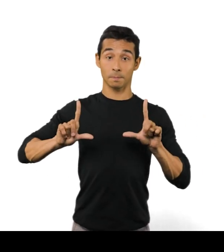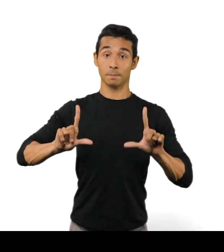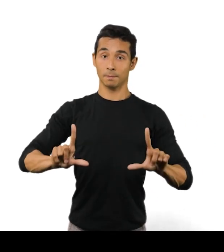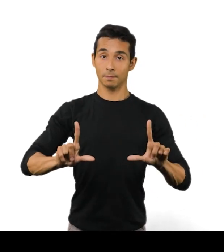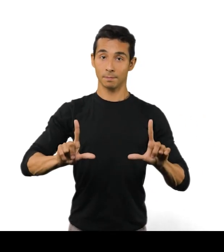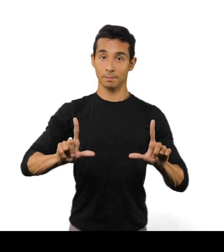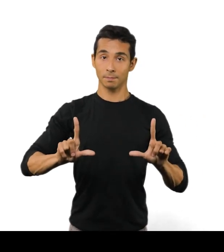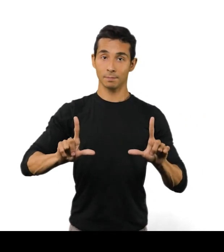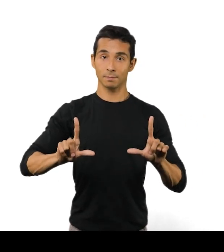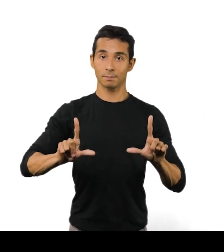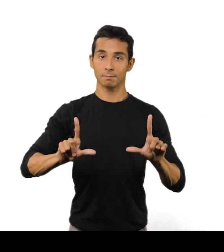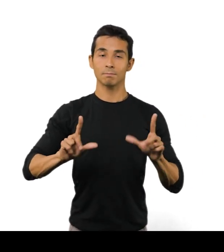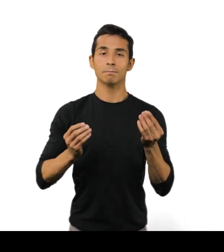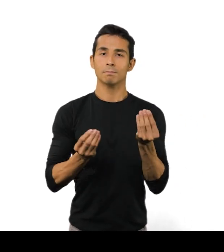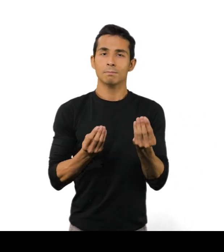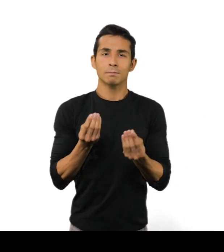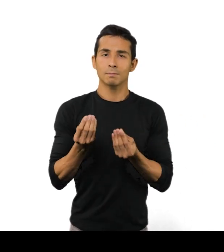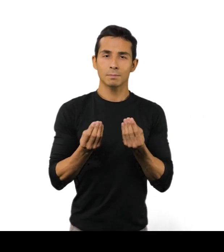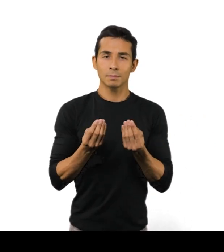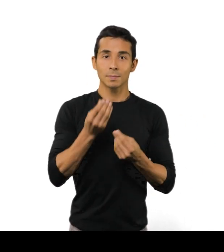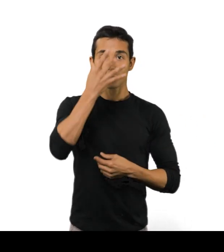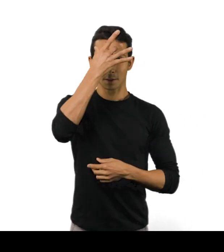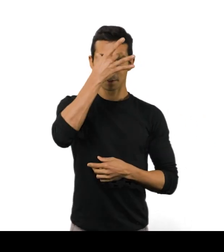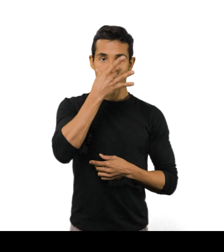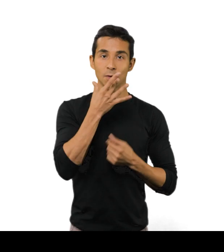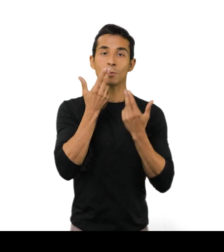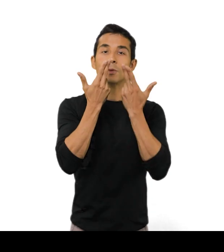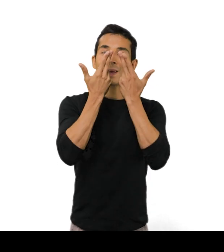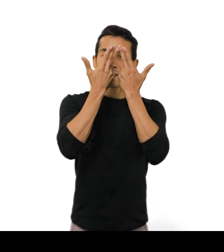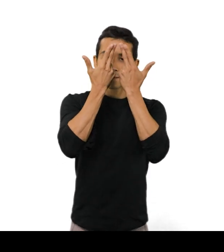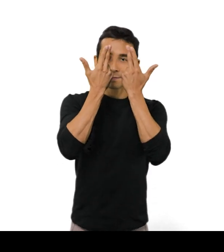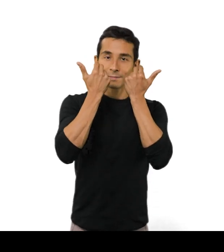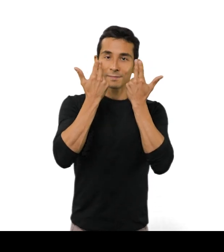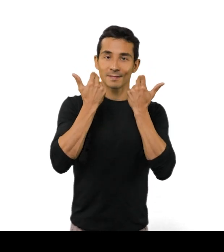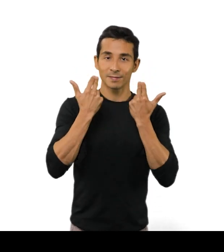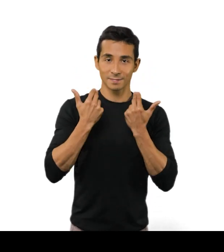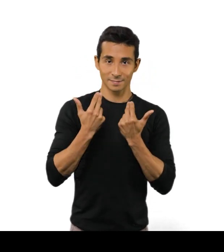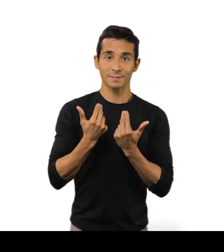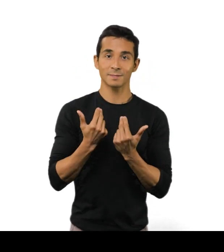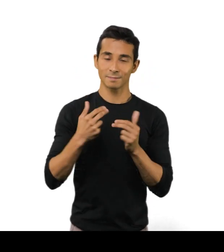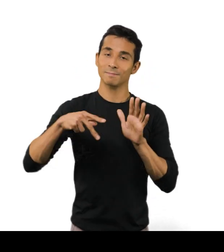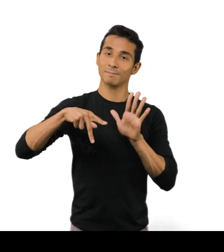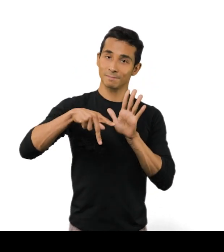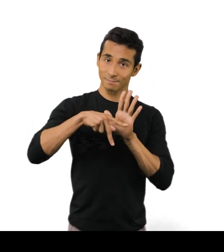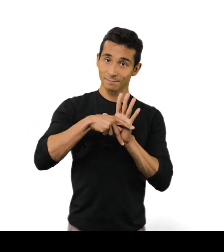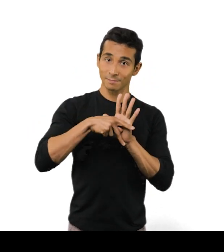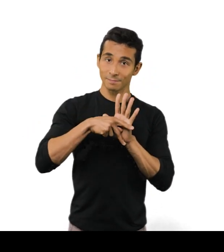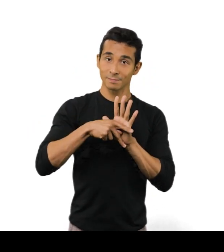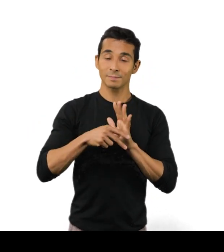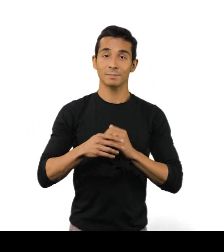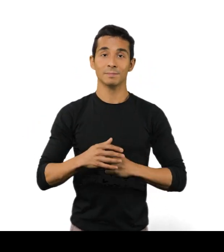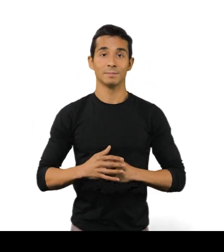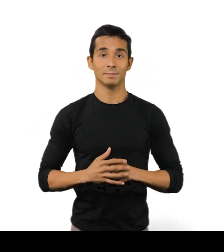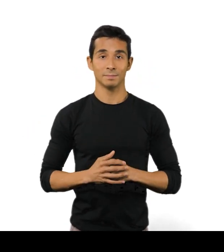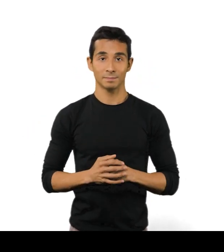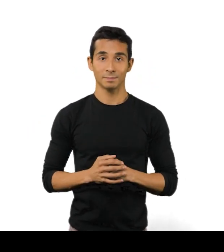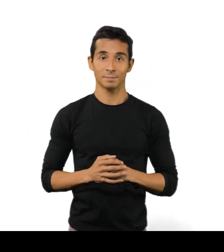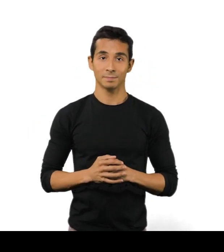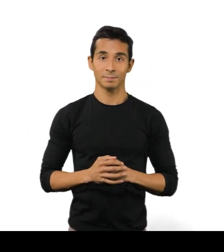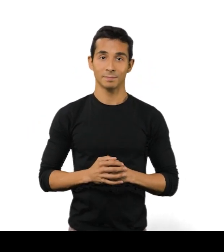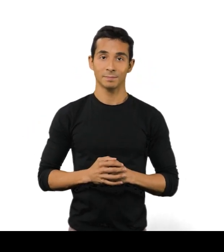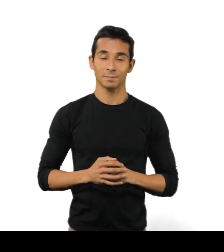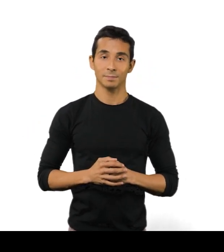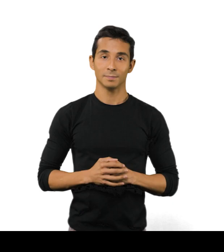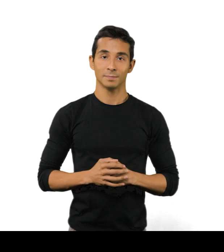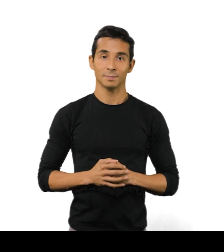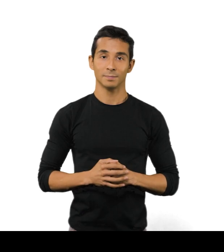M'Oni 12, pintura facial 12. A obra que está no centro da segunda linha de telas